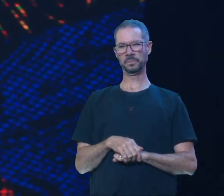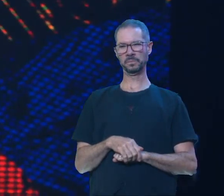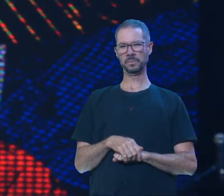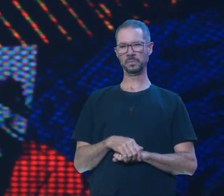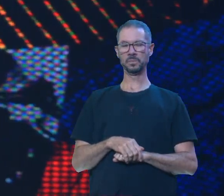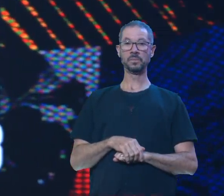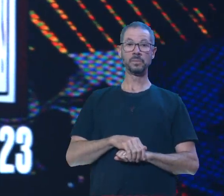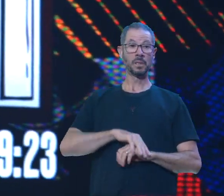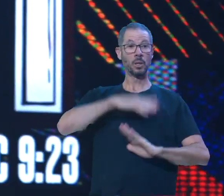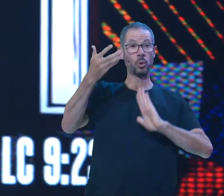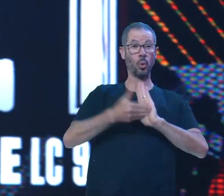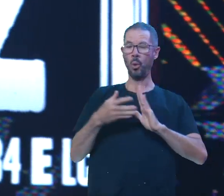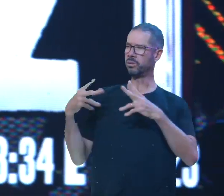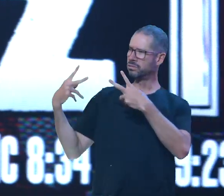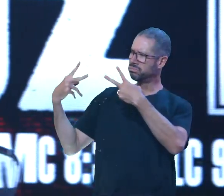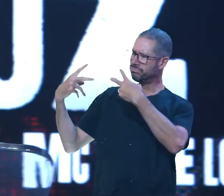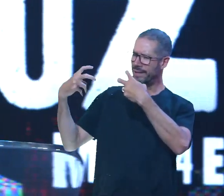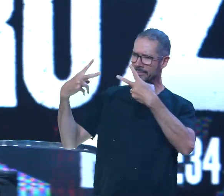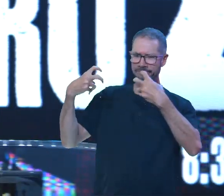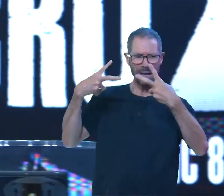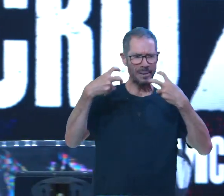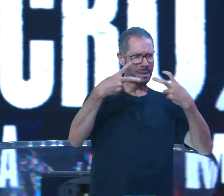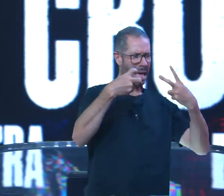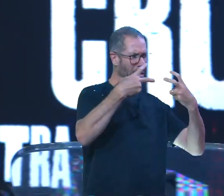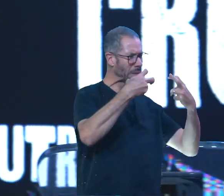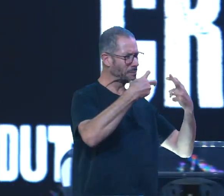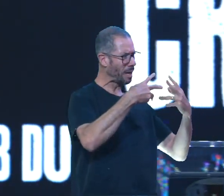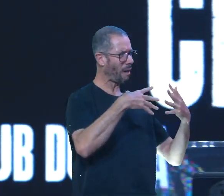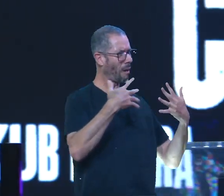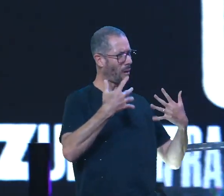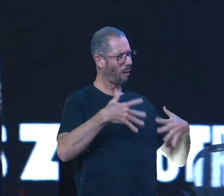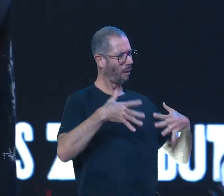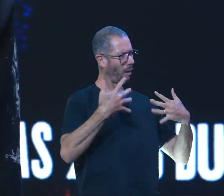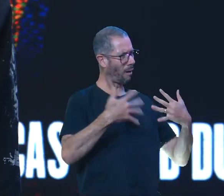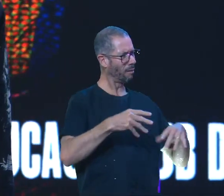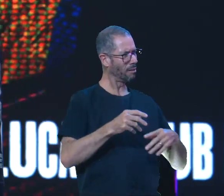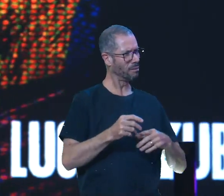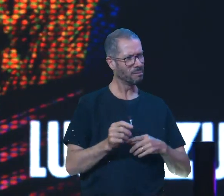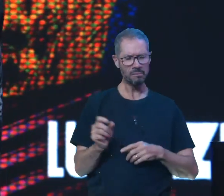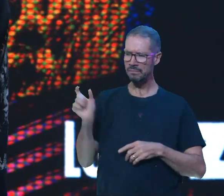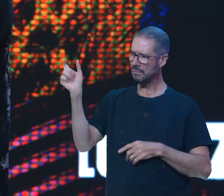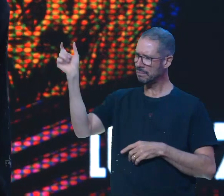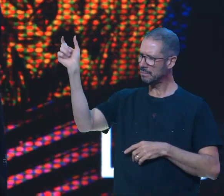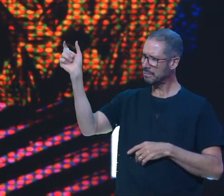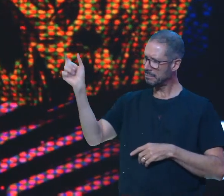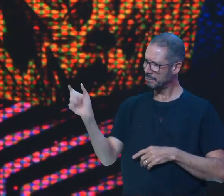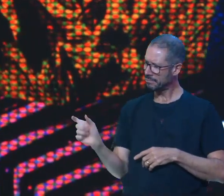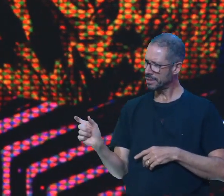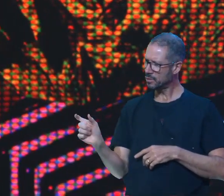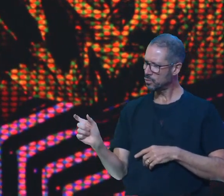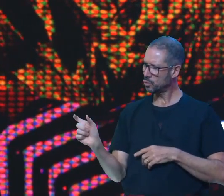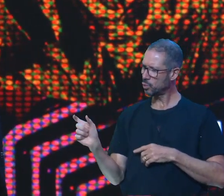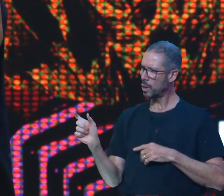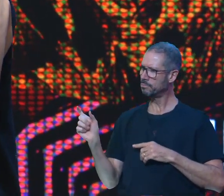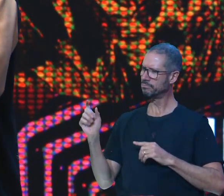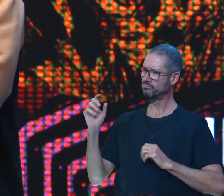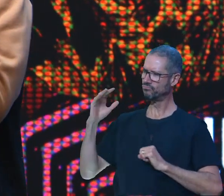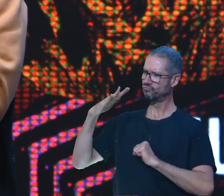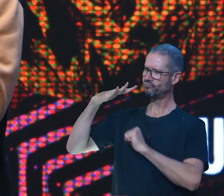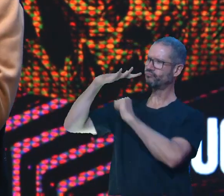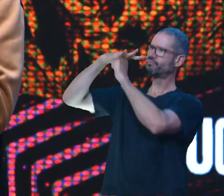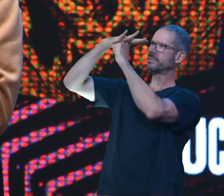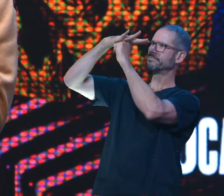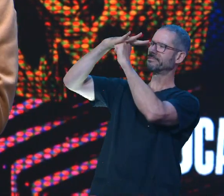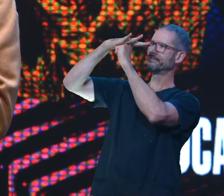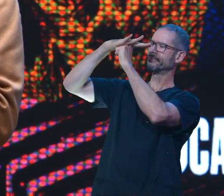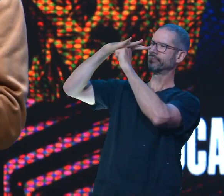todo mundo percebe, todo mundo está vendo. Quando alguém, cheio do Espírito, deixa